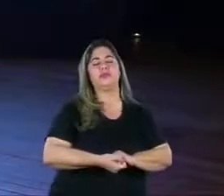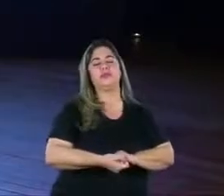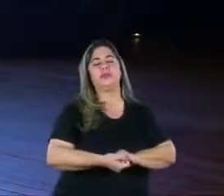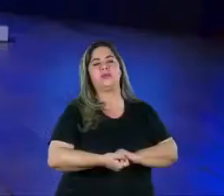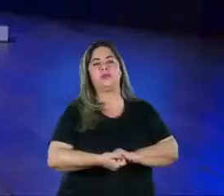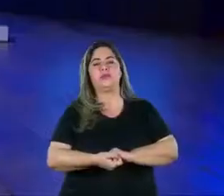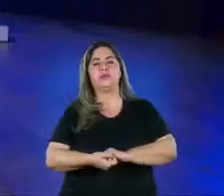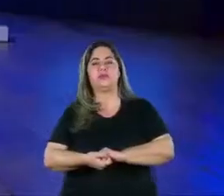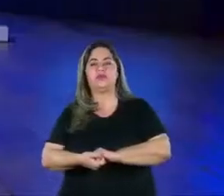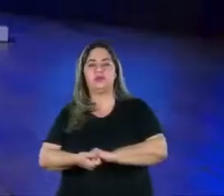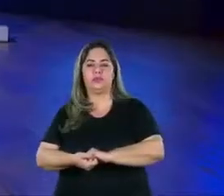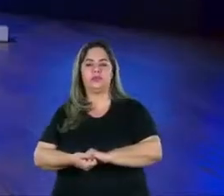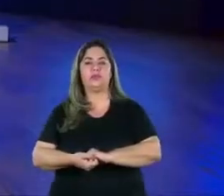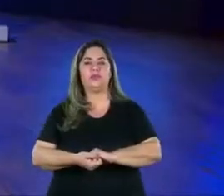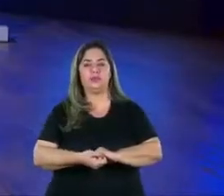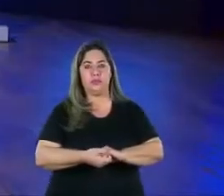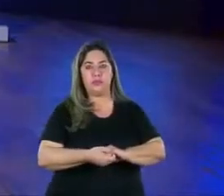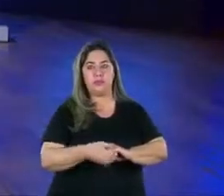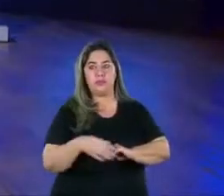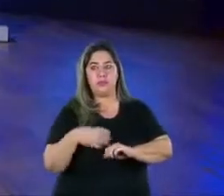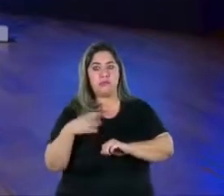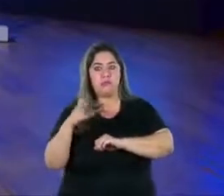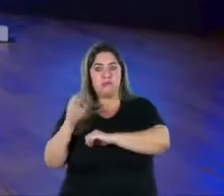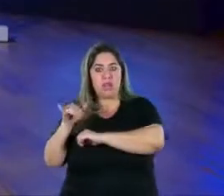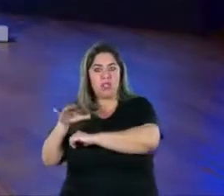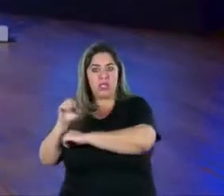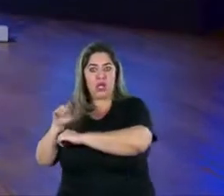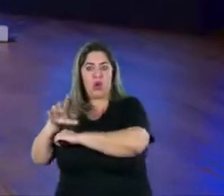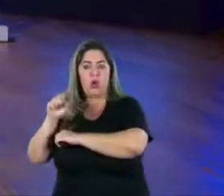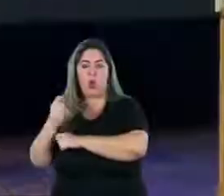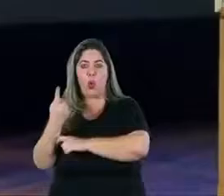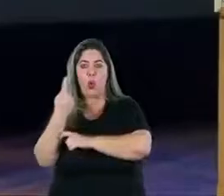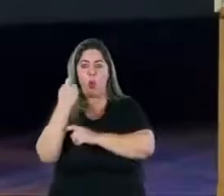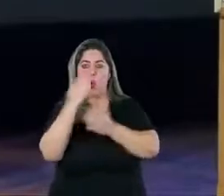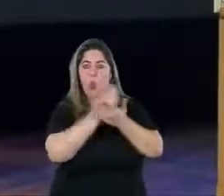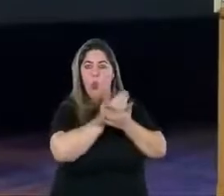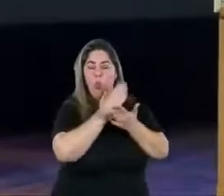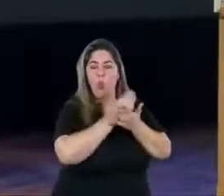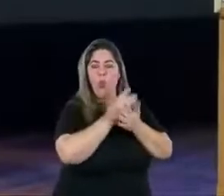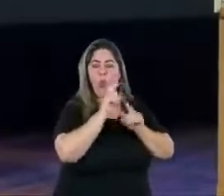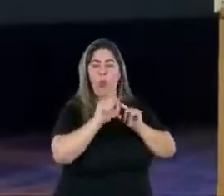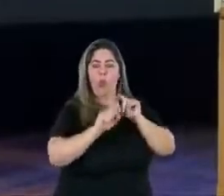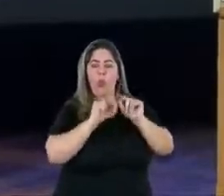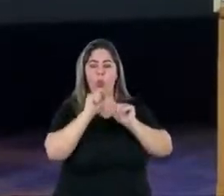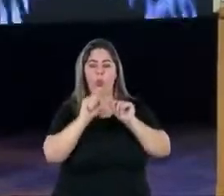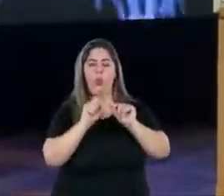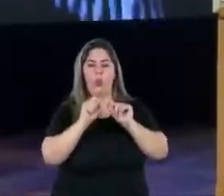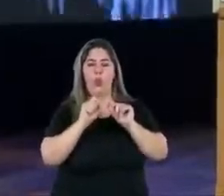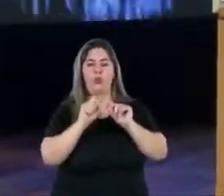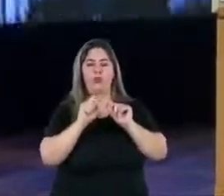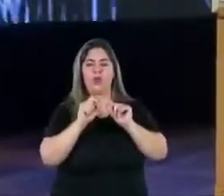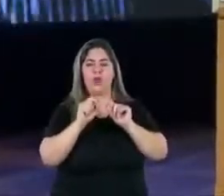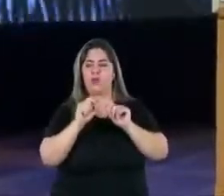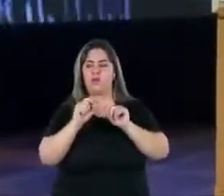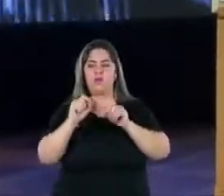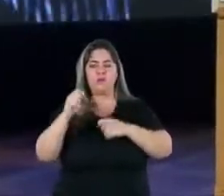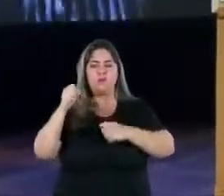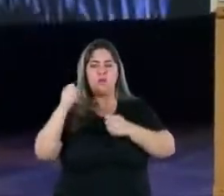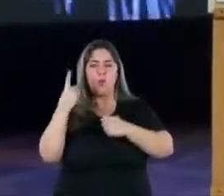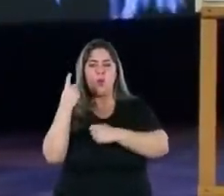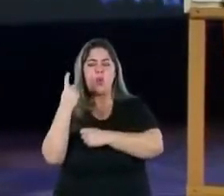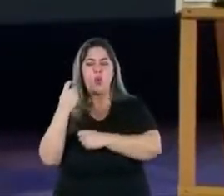No Zoo de Barcelona, existe o único exemplar de símio albino que se conhece no